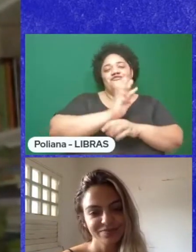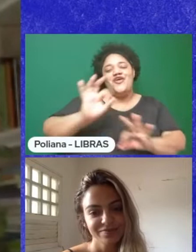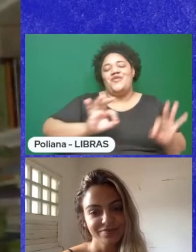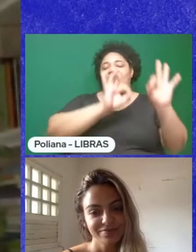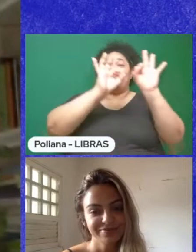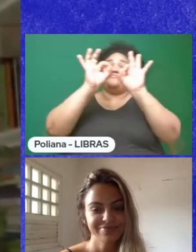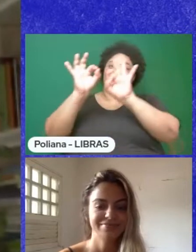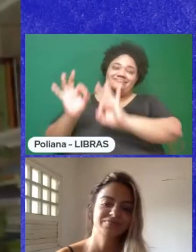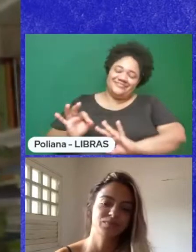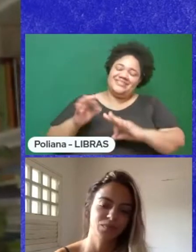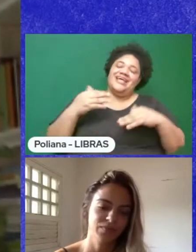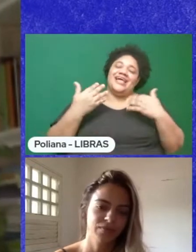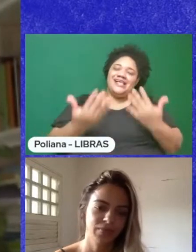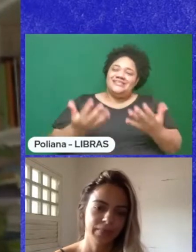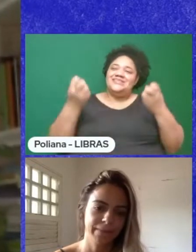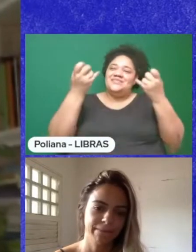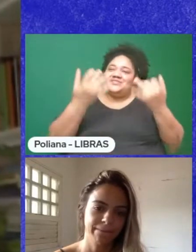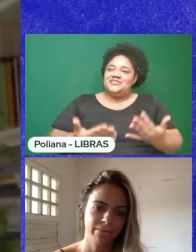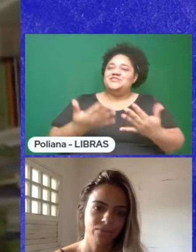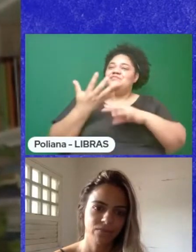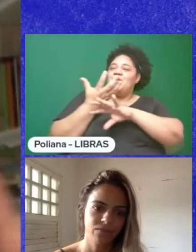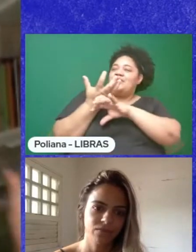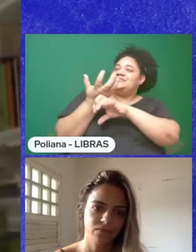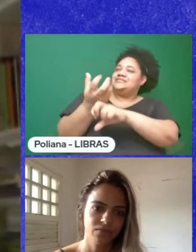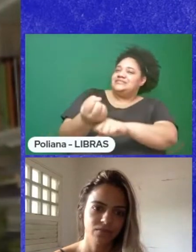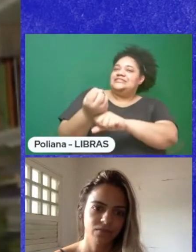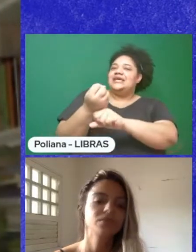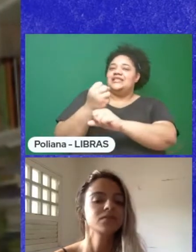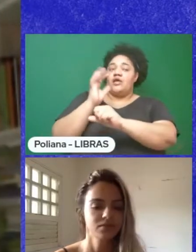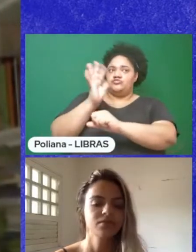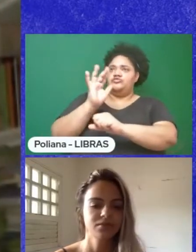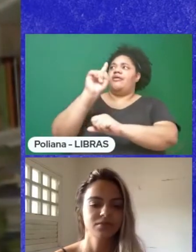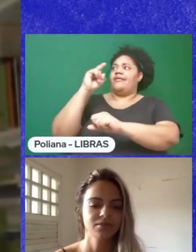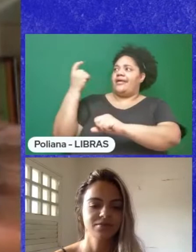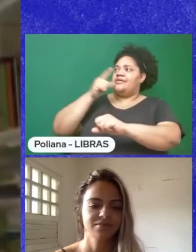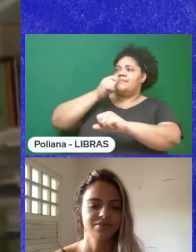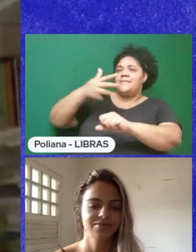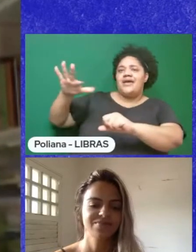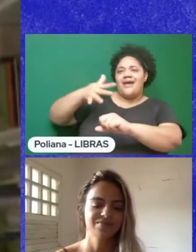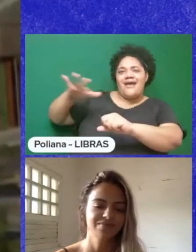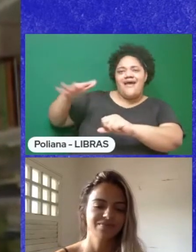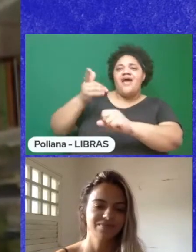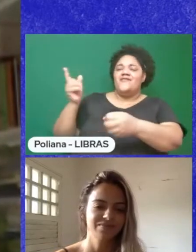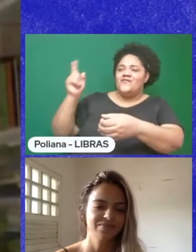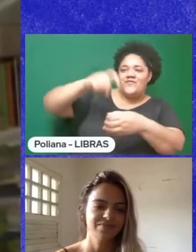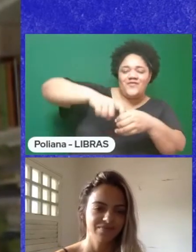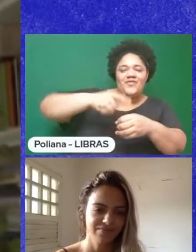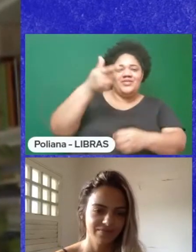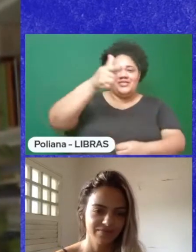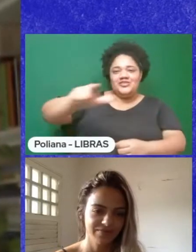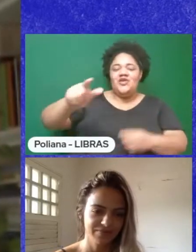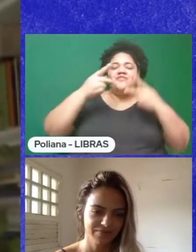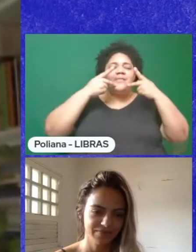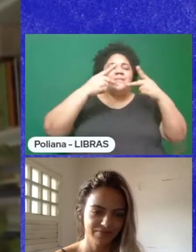fala dessa questão do sertão, né, o sertão virar mar, já foi mar, né, o sertão vai virar mar, essa, a profecia, a gente